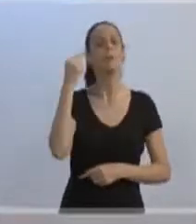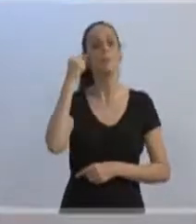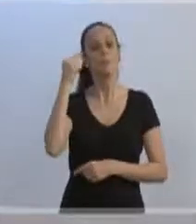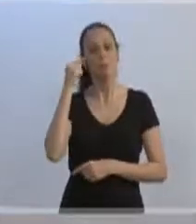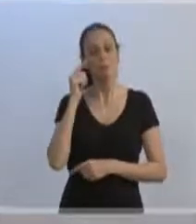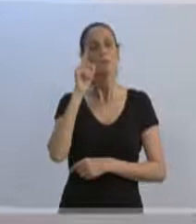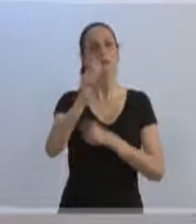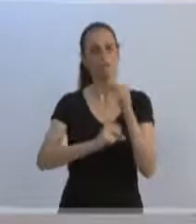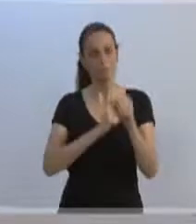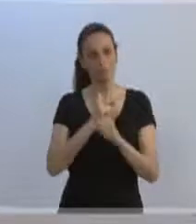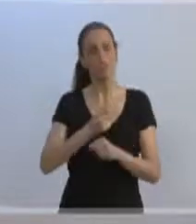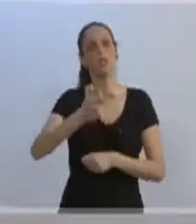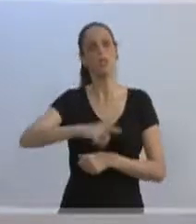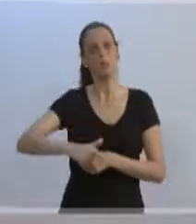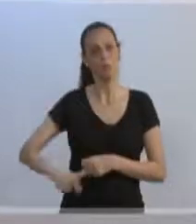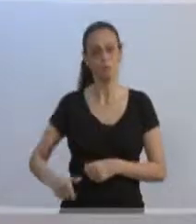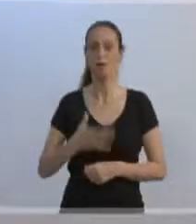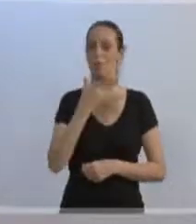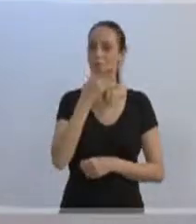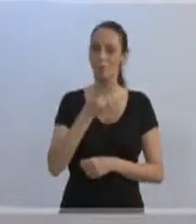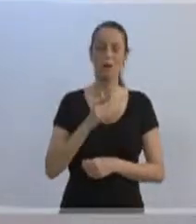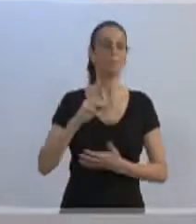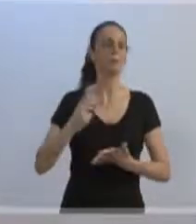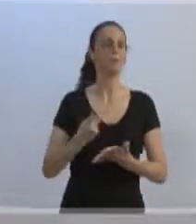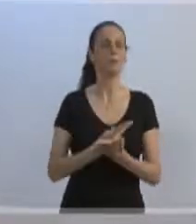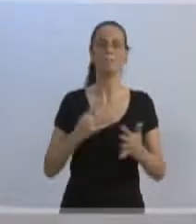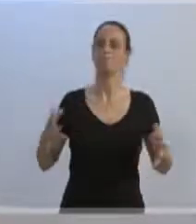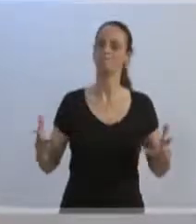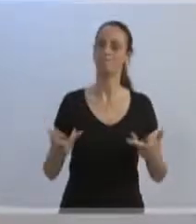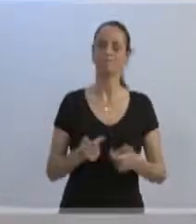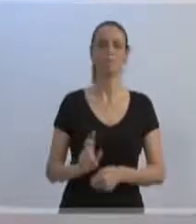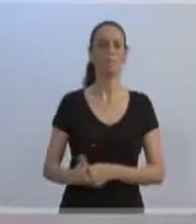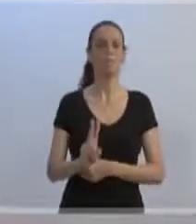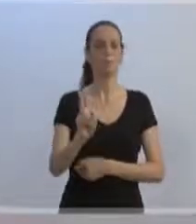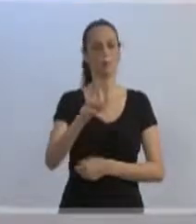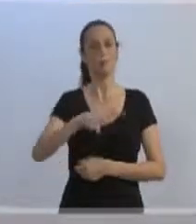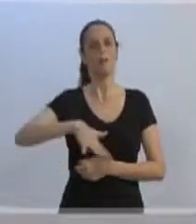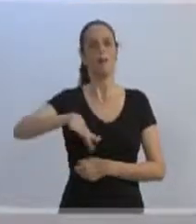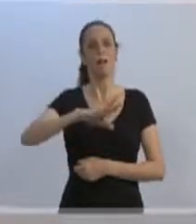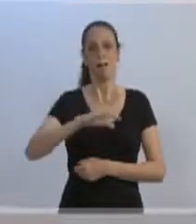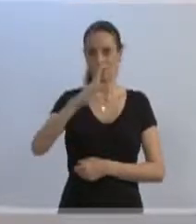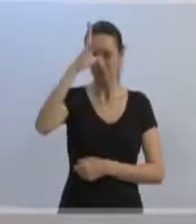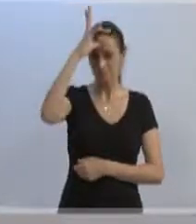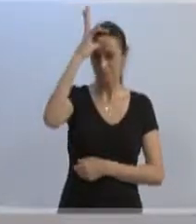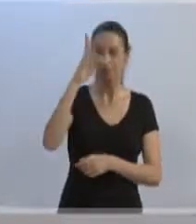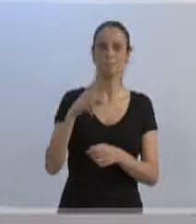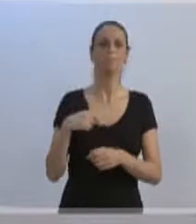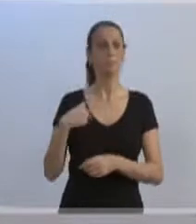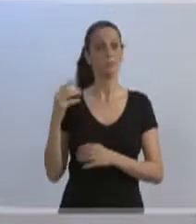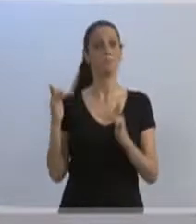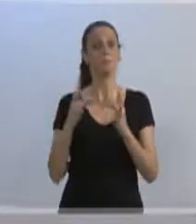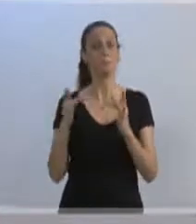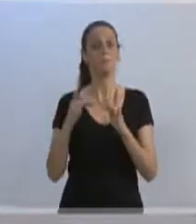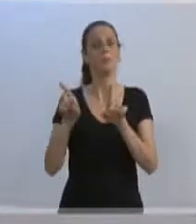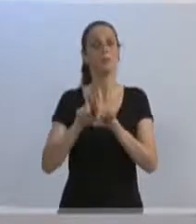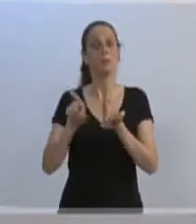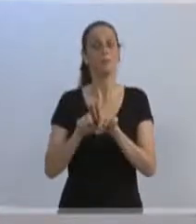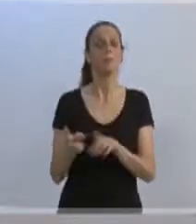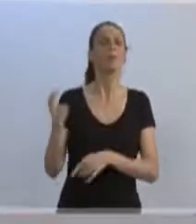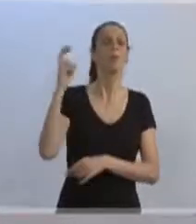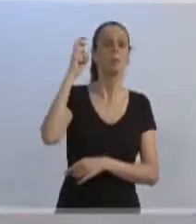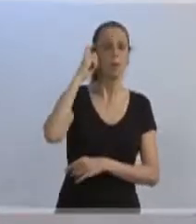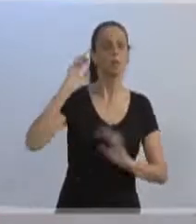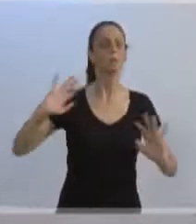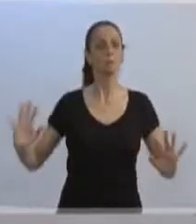anos acho uma iniciativa fantástica de valorizar esse canto da nossa cidade de vivermos um pouco dessa cultura de